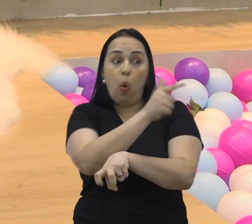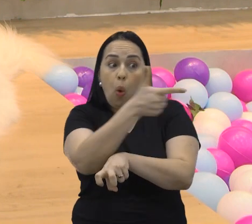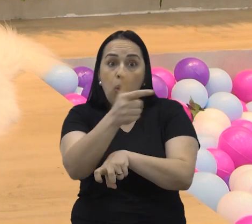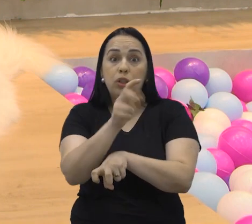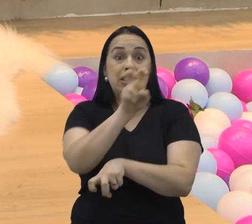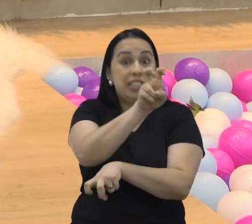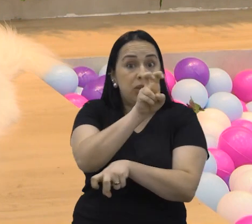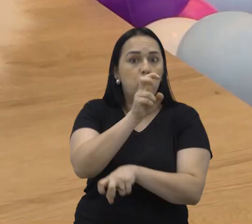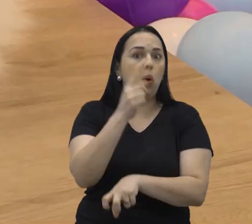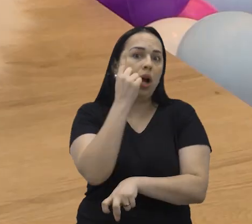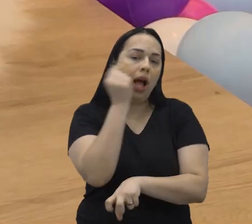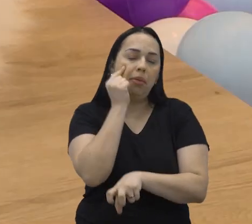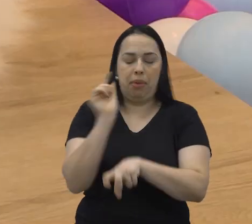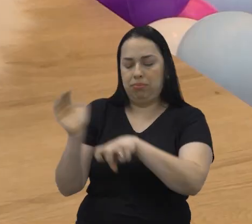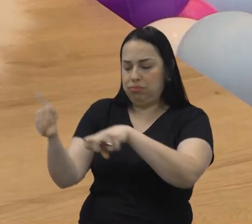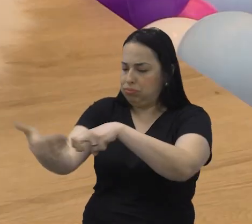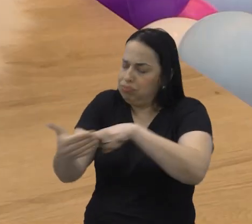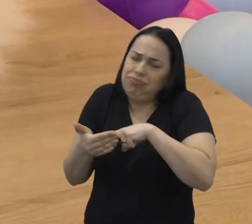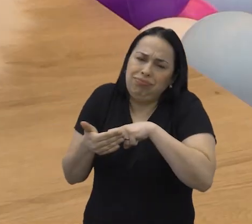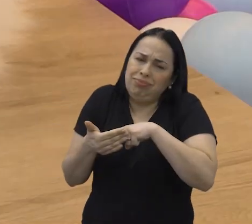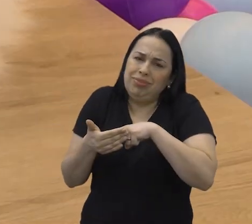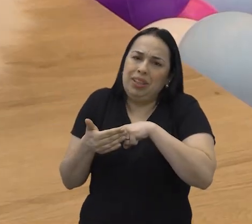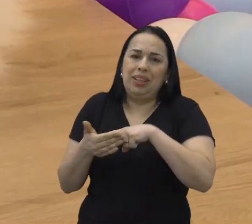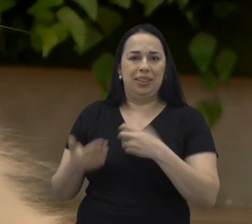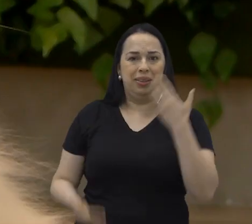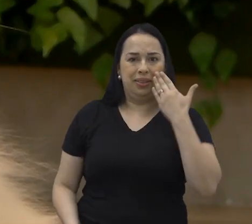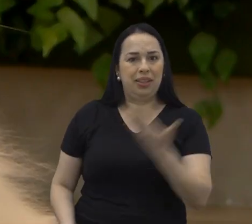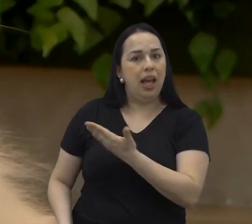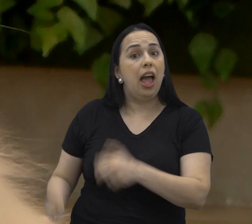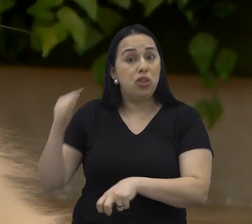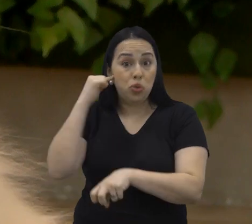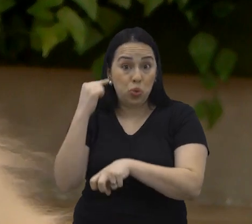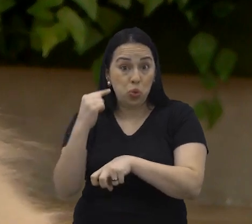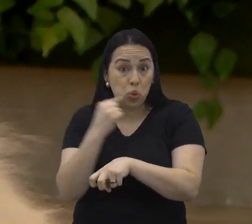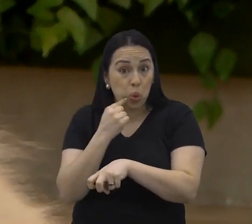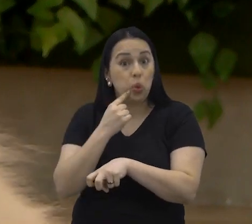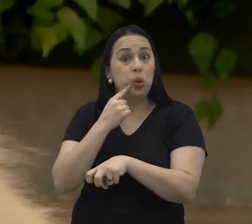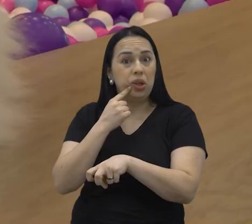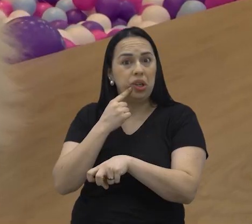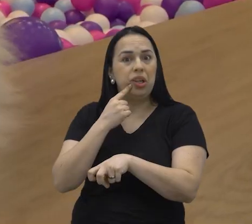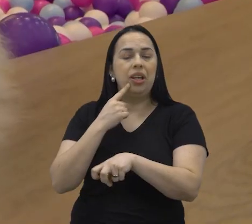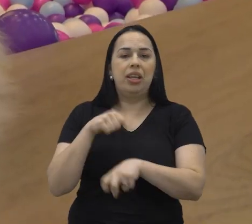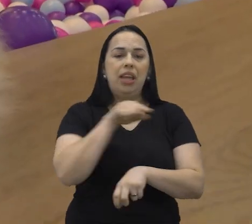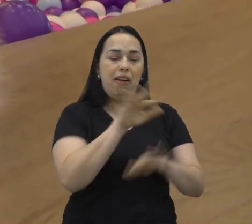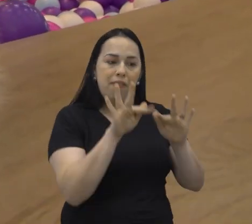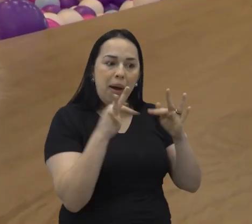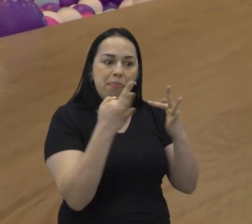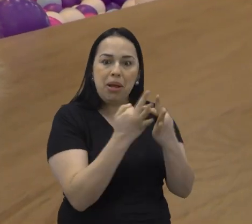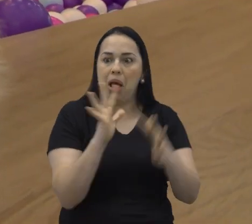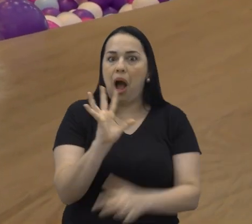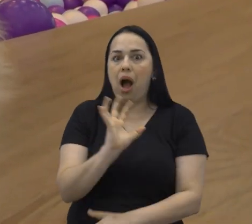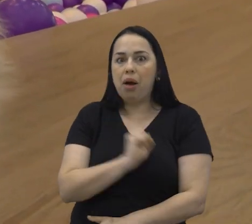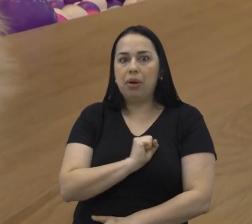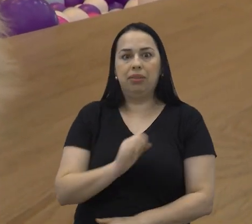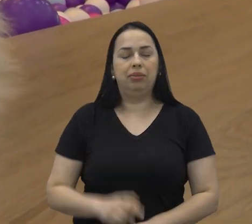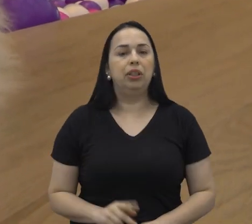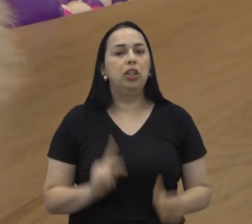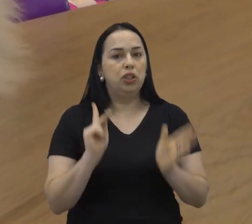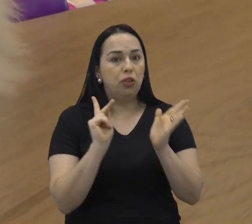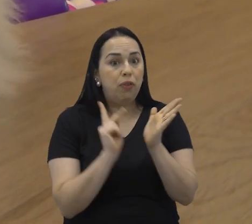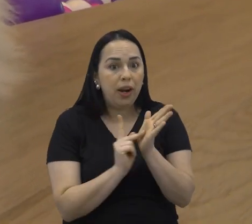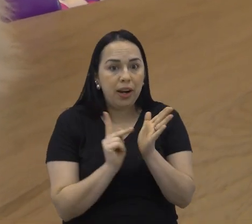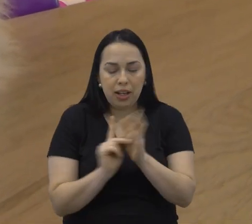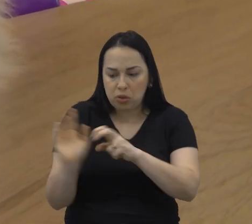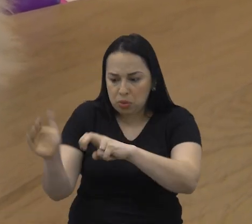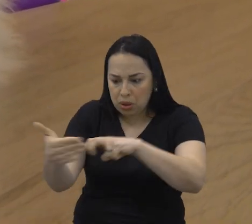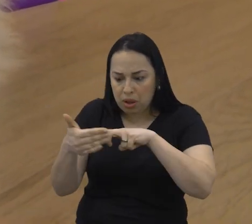a família da Bárbara. Mesmo com outros 5 gatos, ela resolveu acolher mais um. O Mingau é surdo e trouxe muito amor